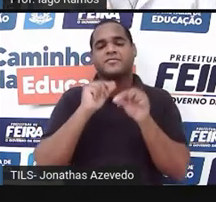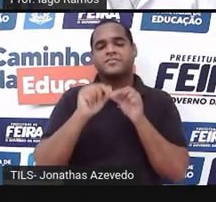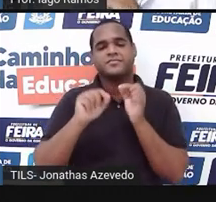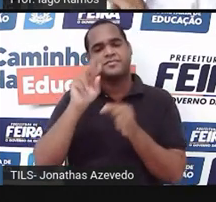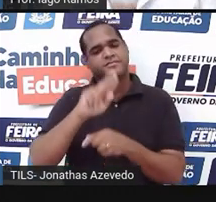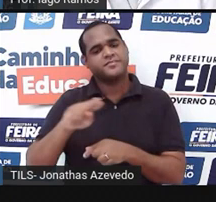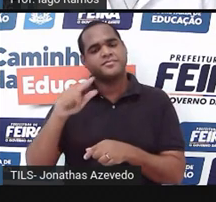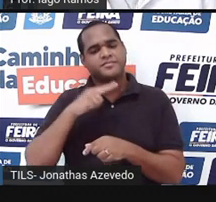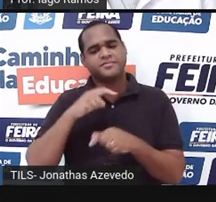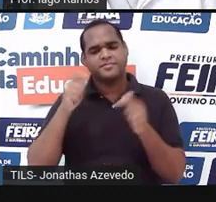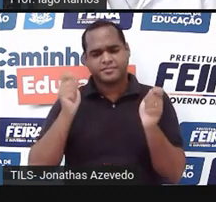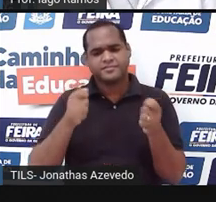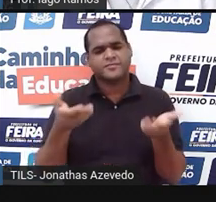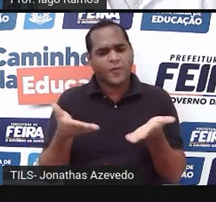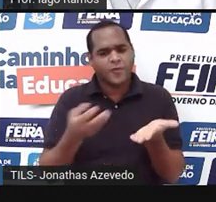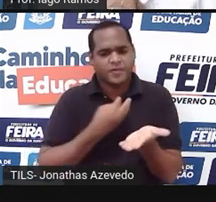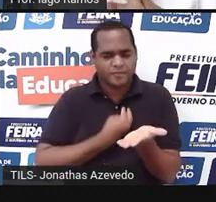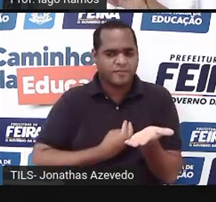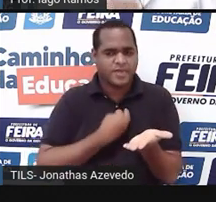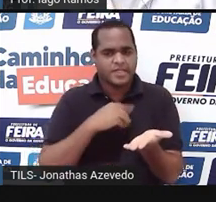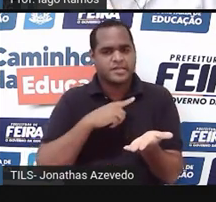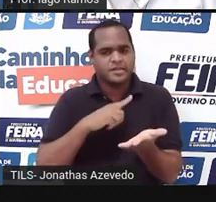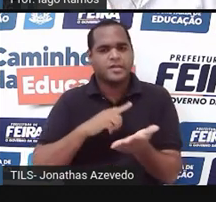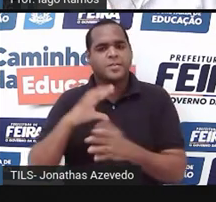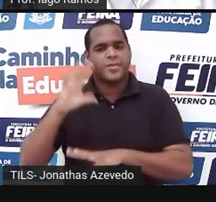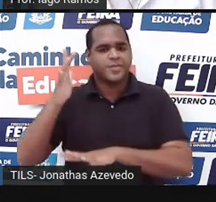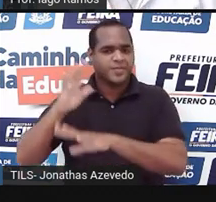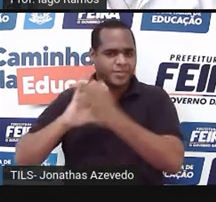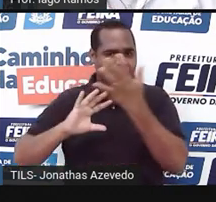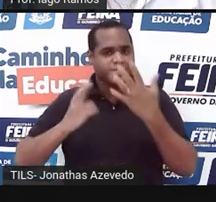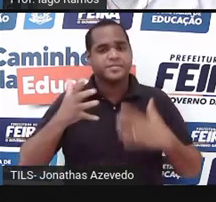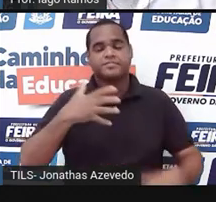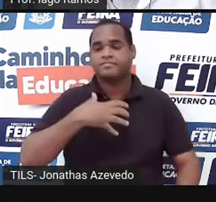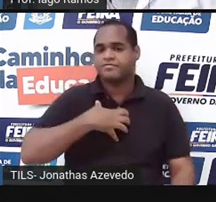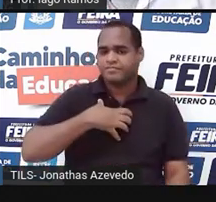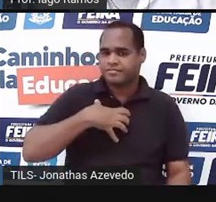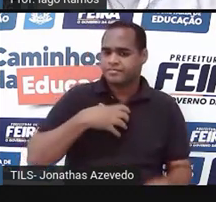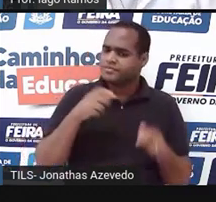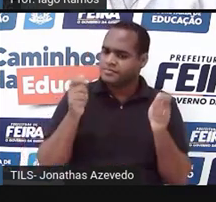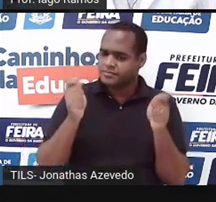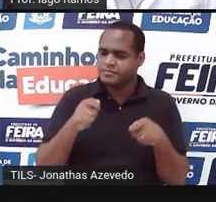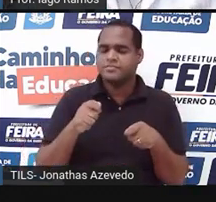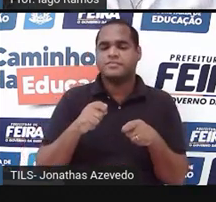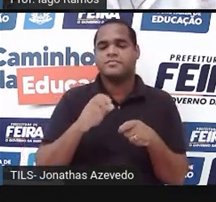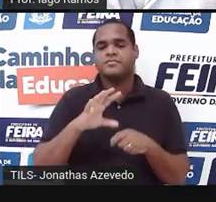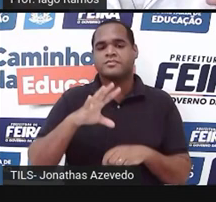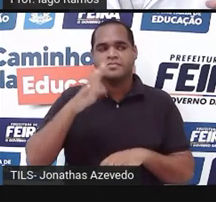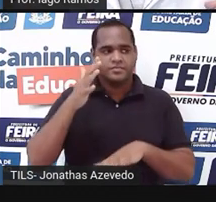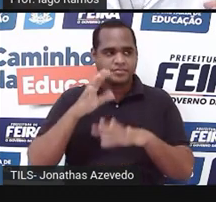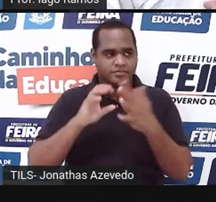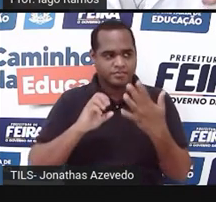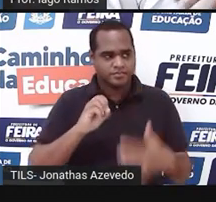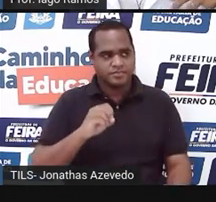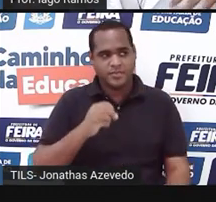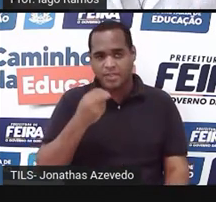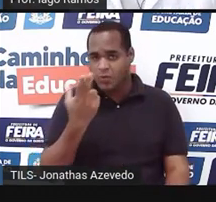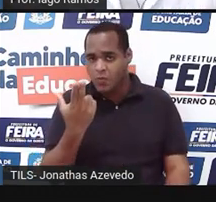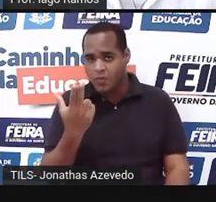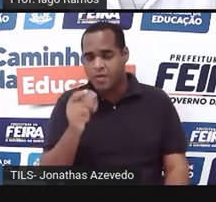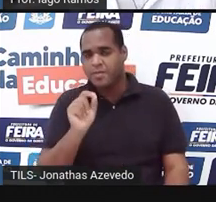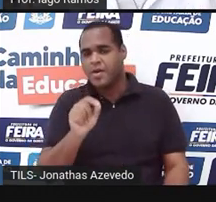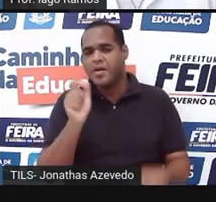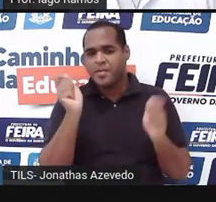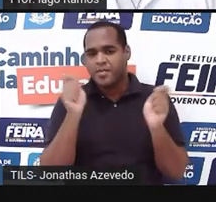usar no mundo real tá em situações que podem acontecer ou que acontece